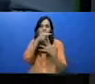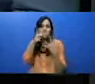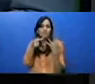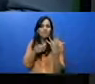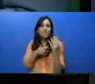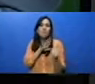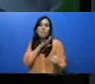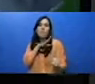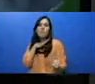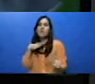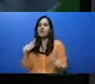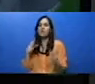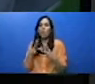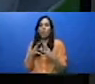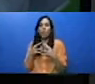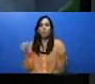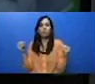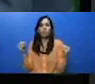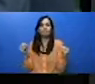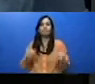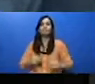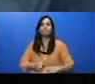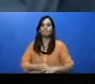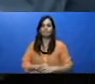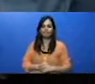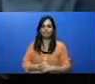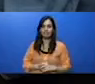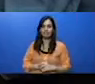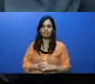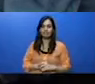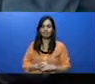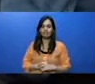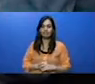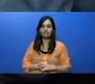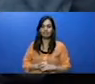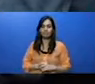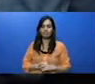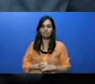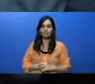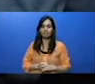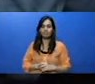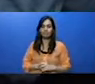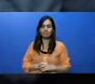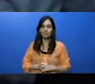e desaparecendo, tá? Vamos lá?